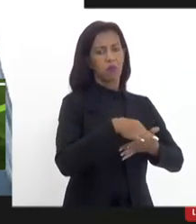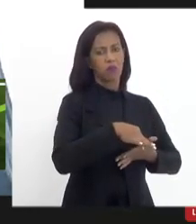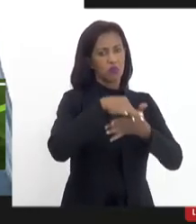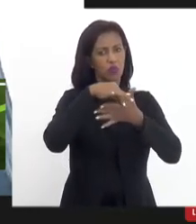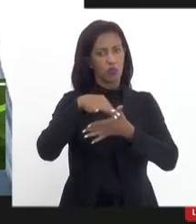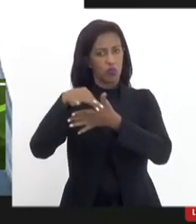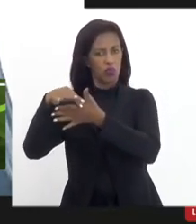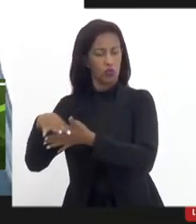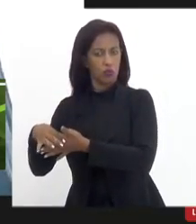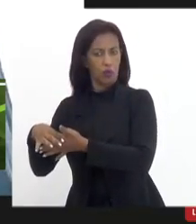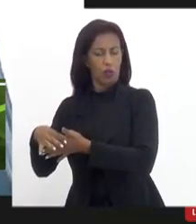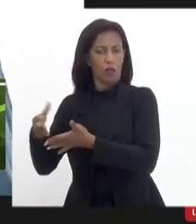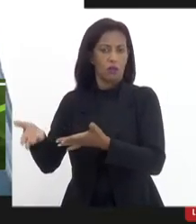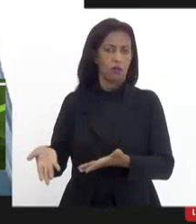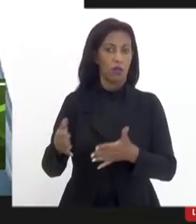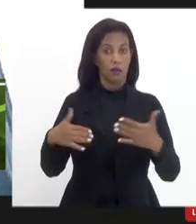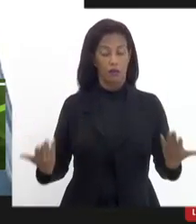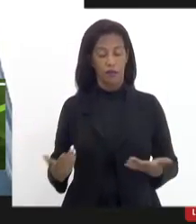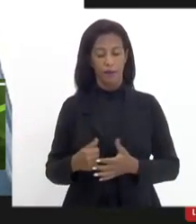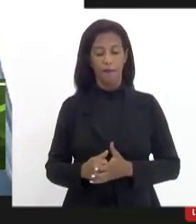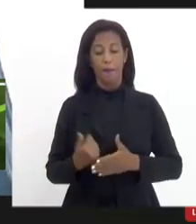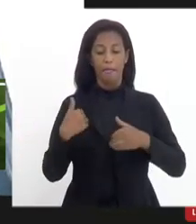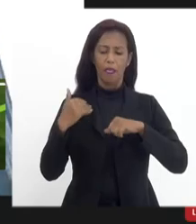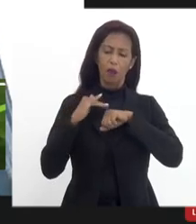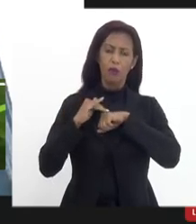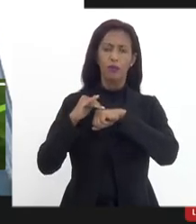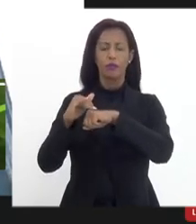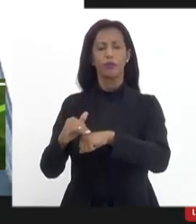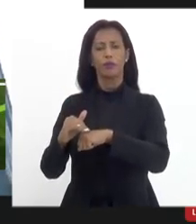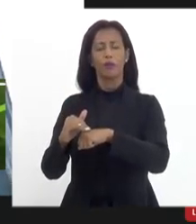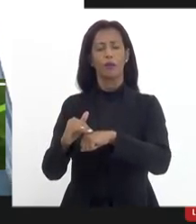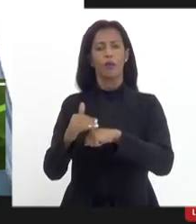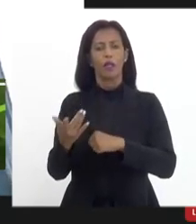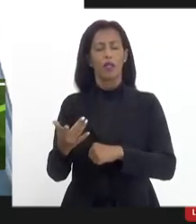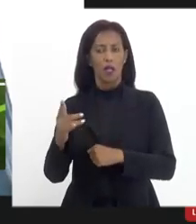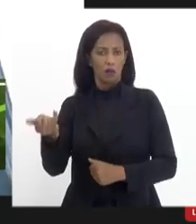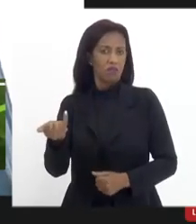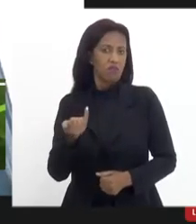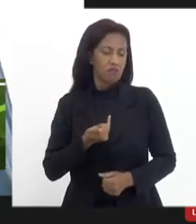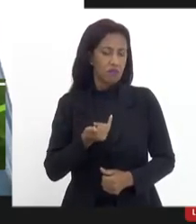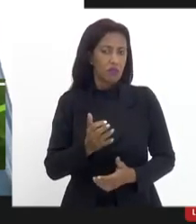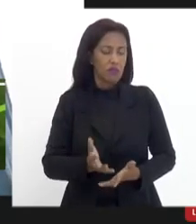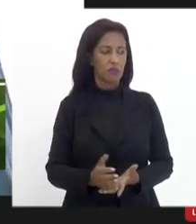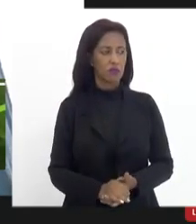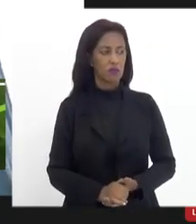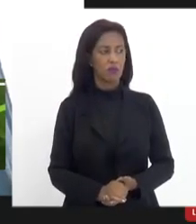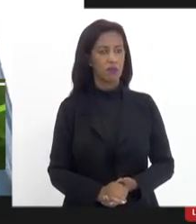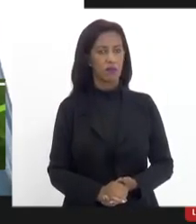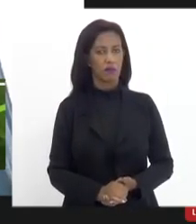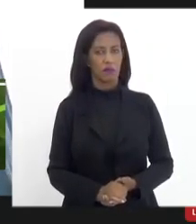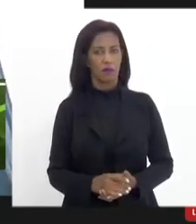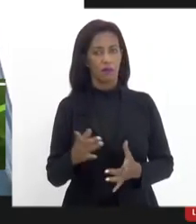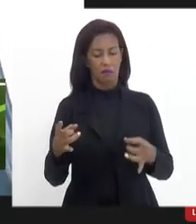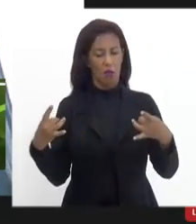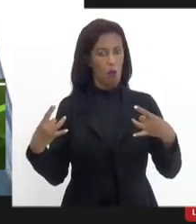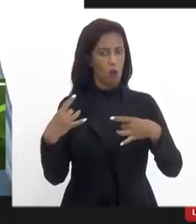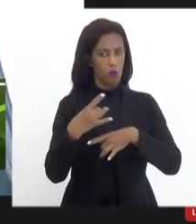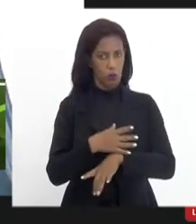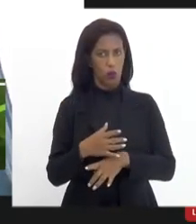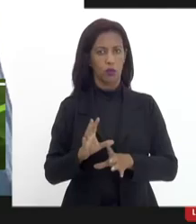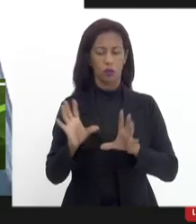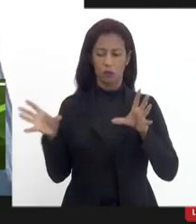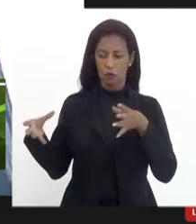titulados, enfim. E eu conversei pessoalmente com ela e ela disse o seguinte, que ela está disponível, a CSEC